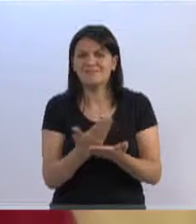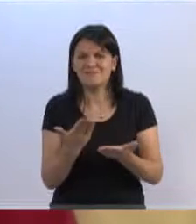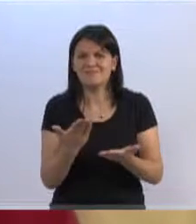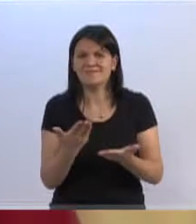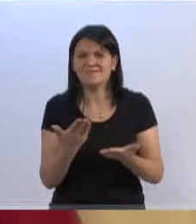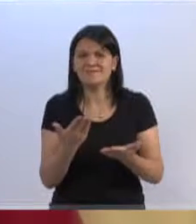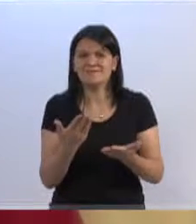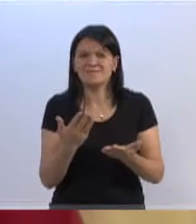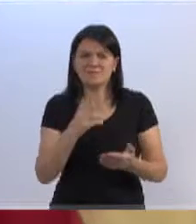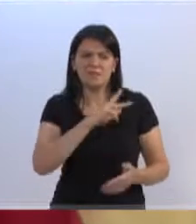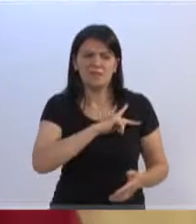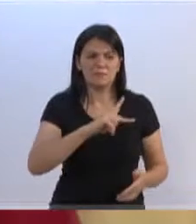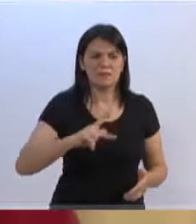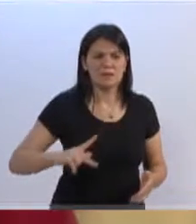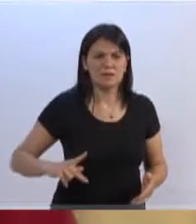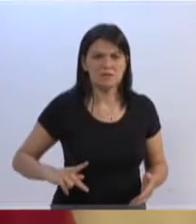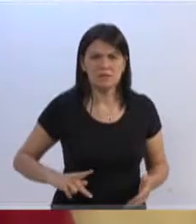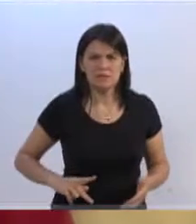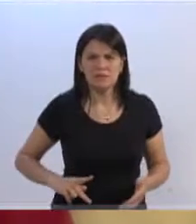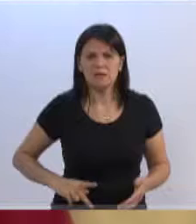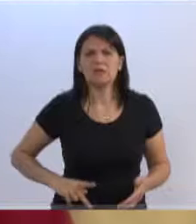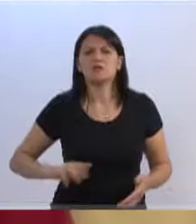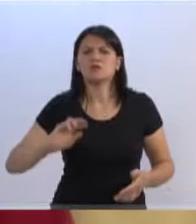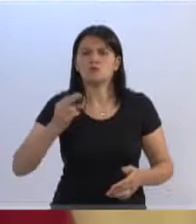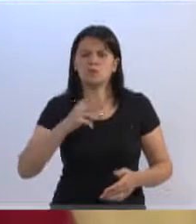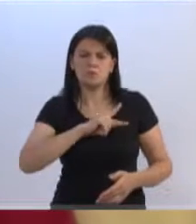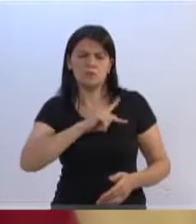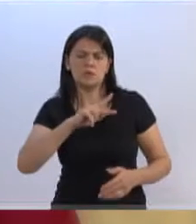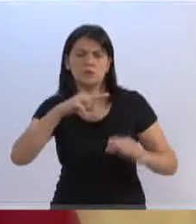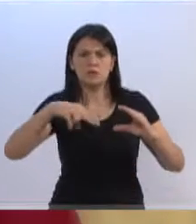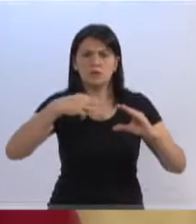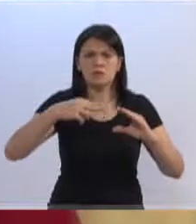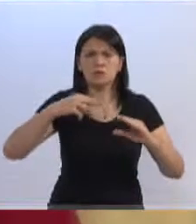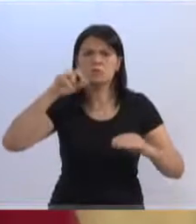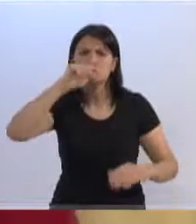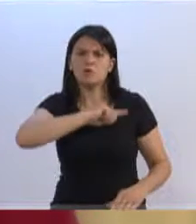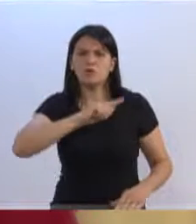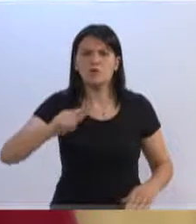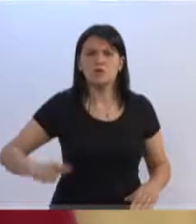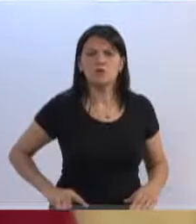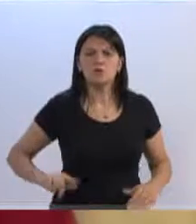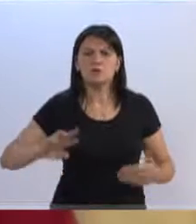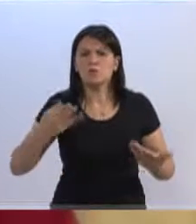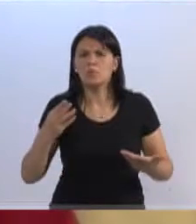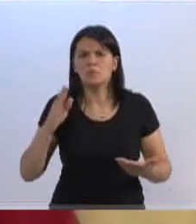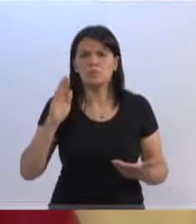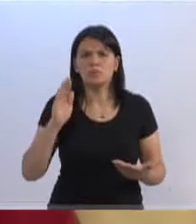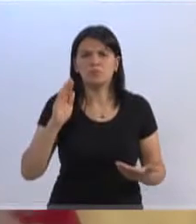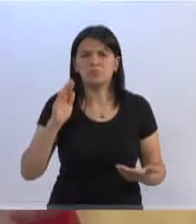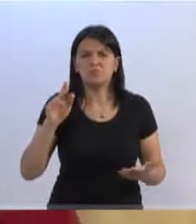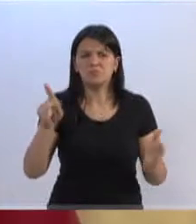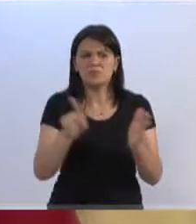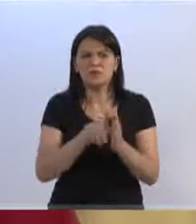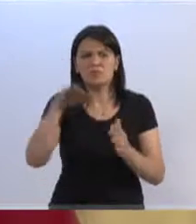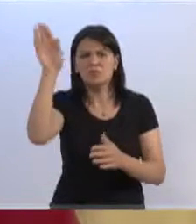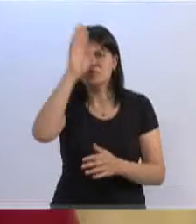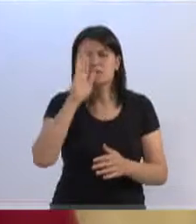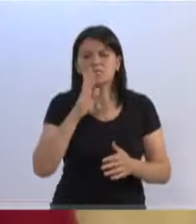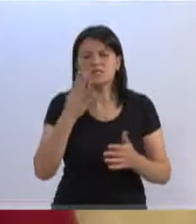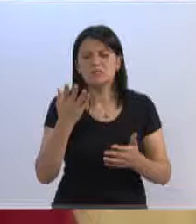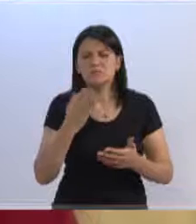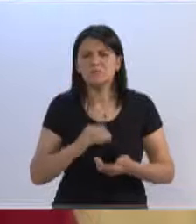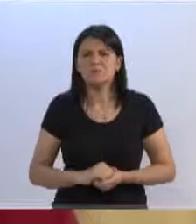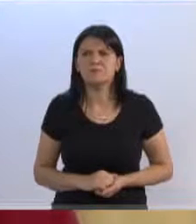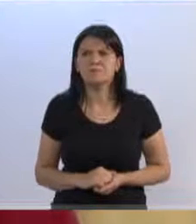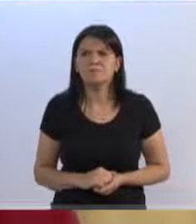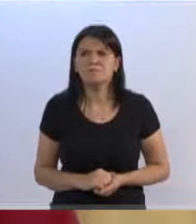quer seja de um presidente de Câmara, quer seja de um prefeito, governador ou presidente da República, com eles, líder do